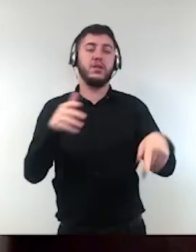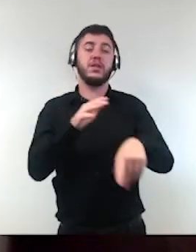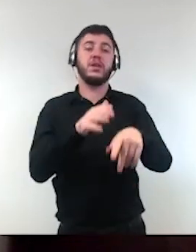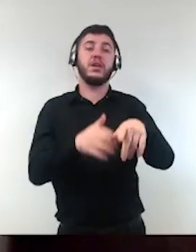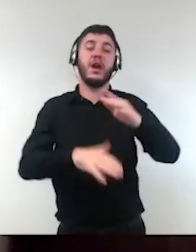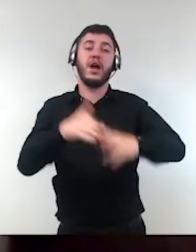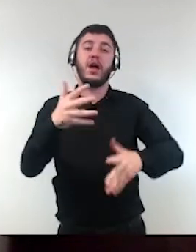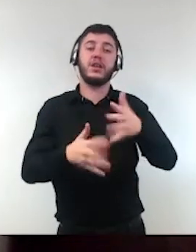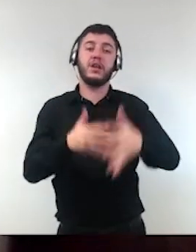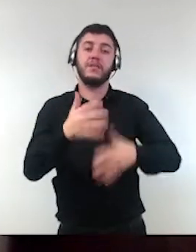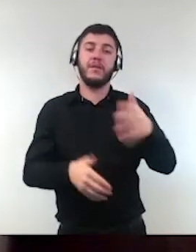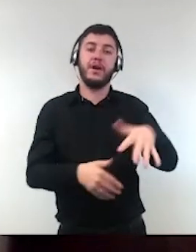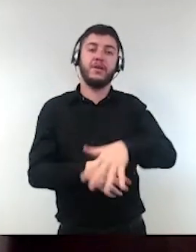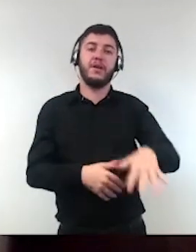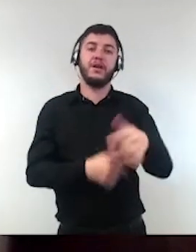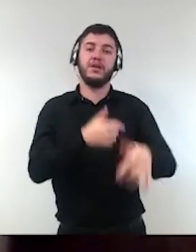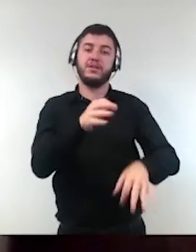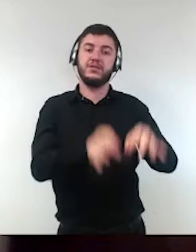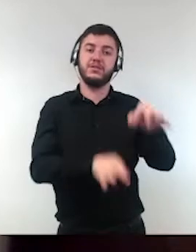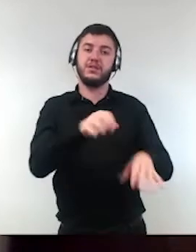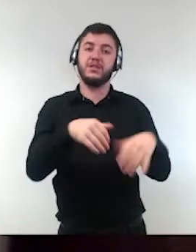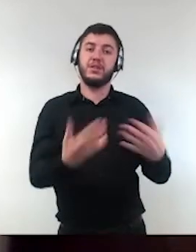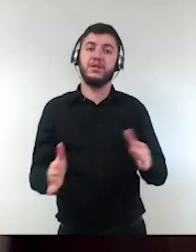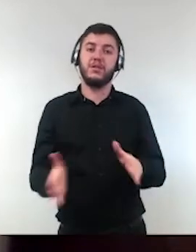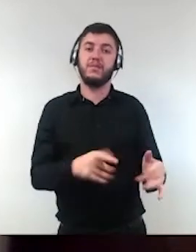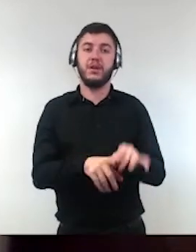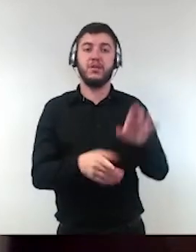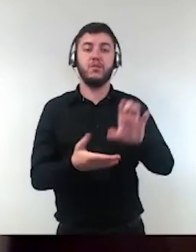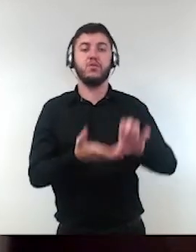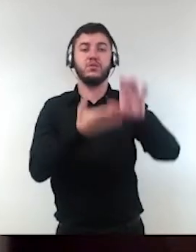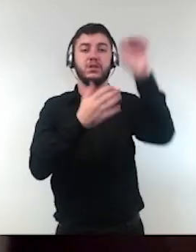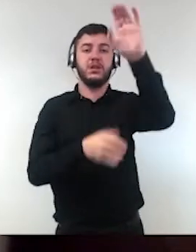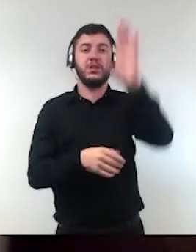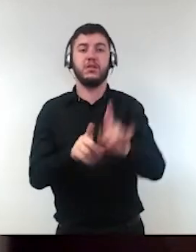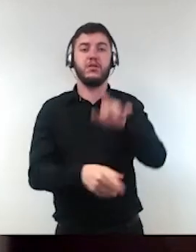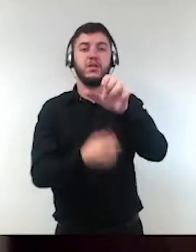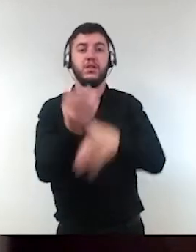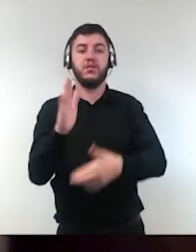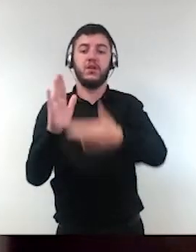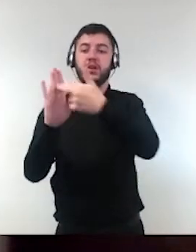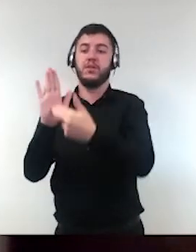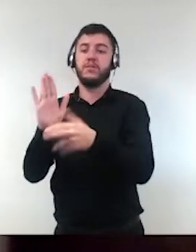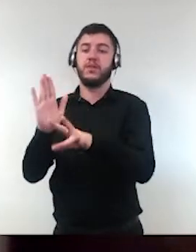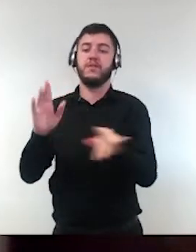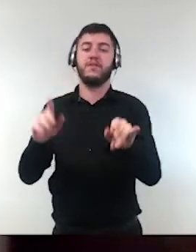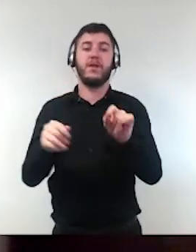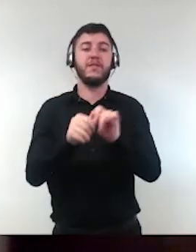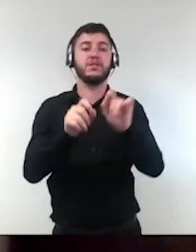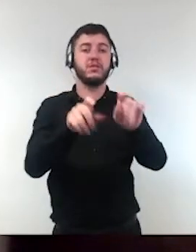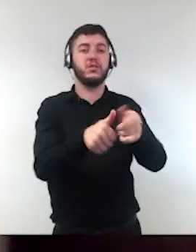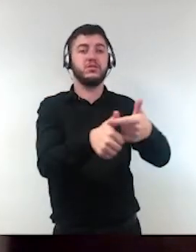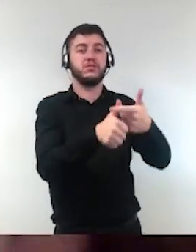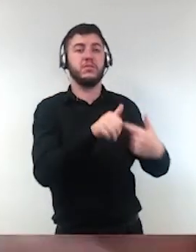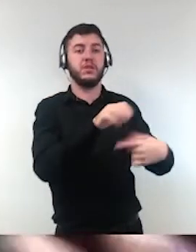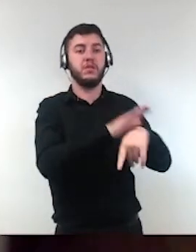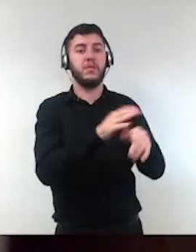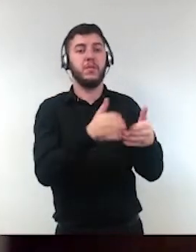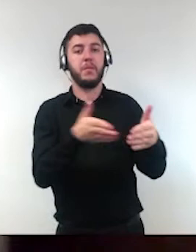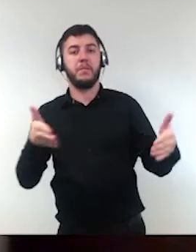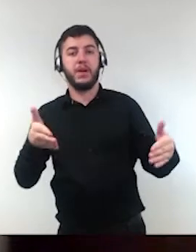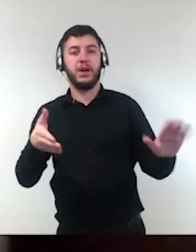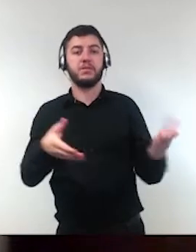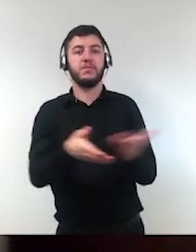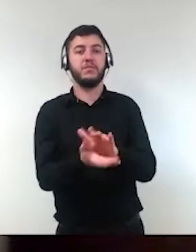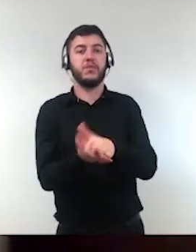forma, o Conselho Nacional criou um regramento com o estabelecimento de suspensão de prazos processuais